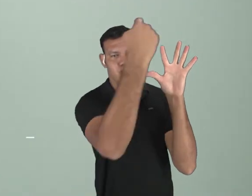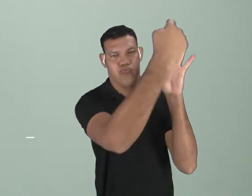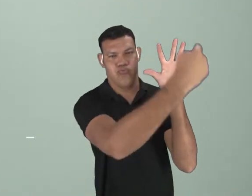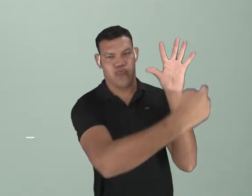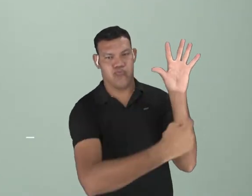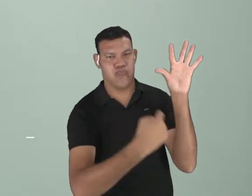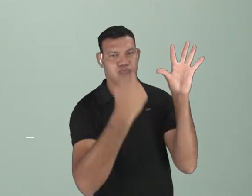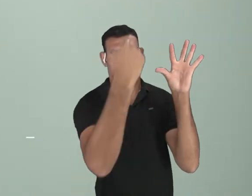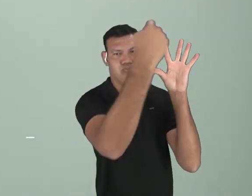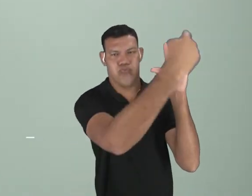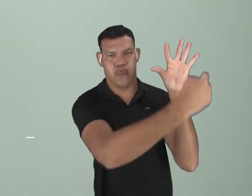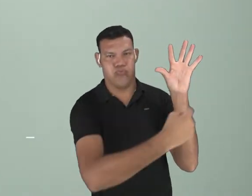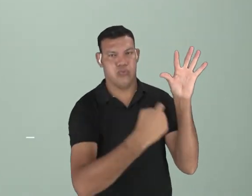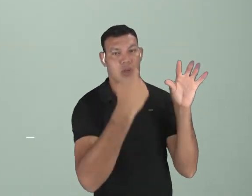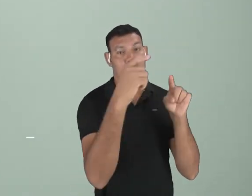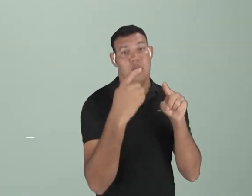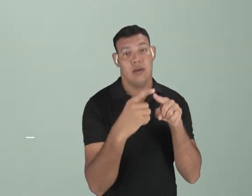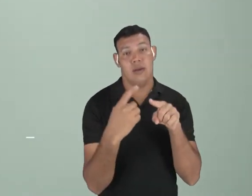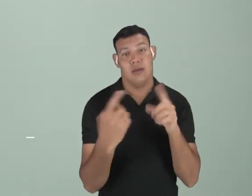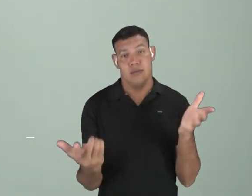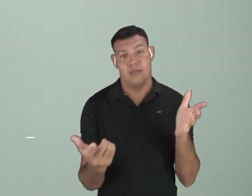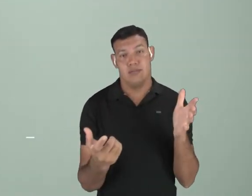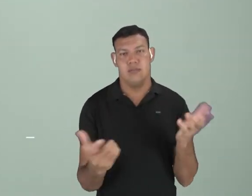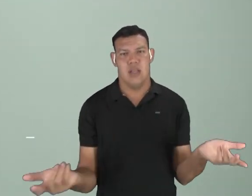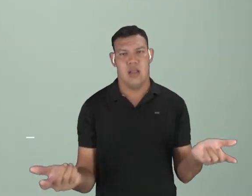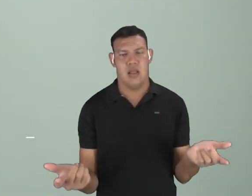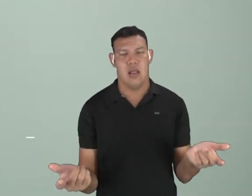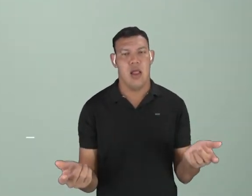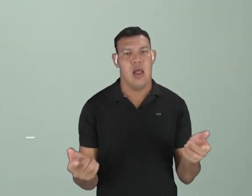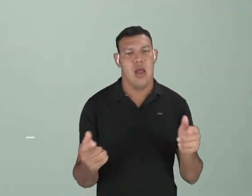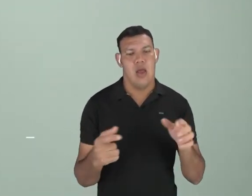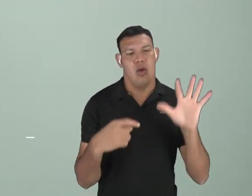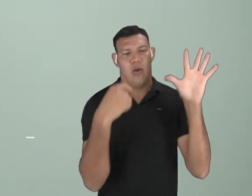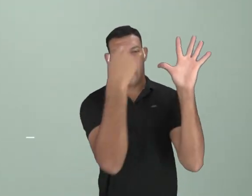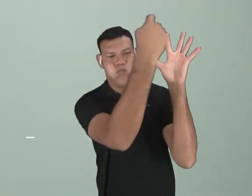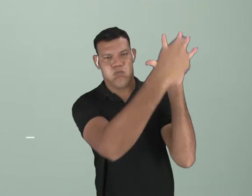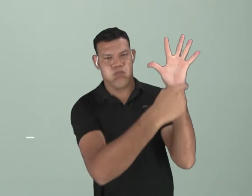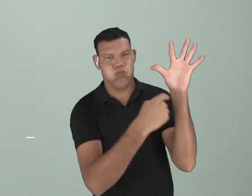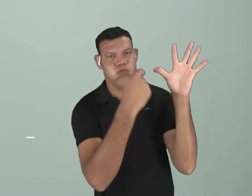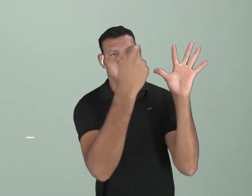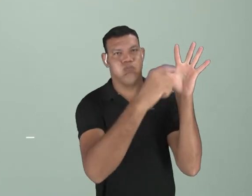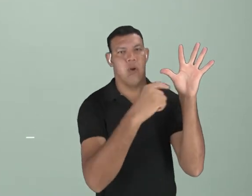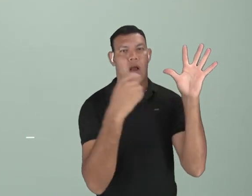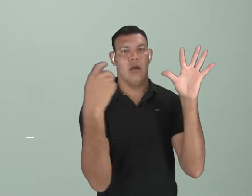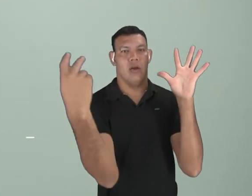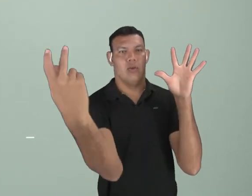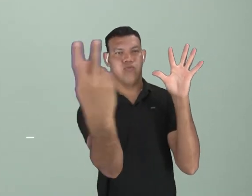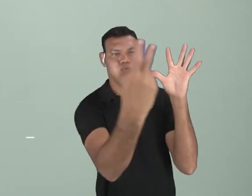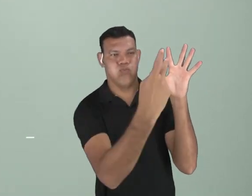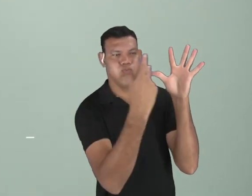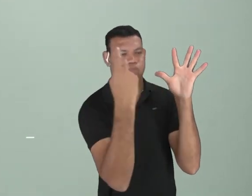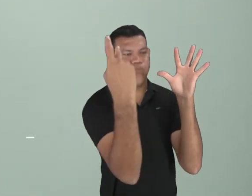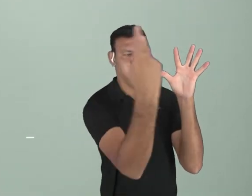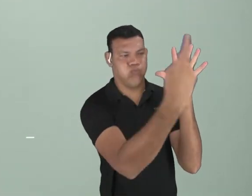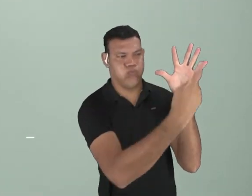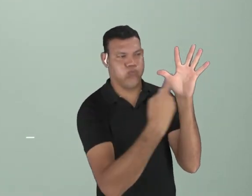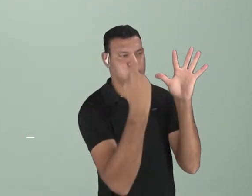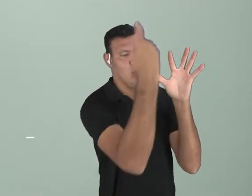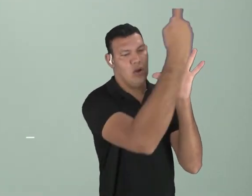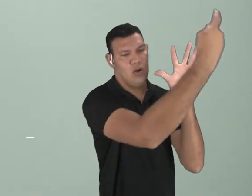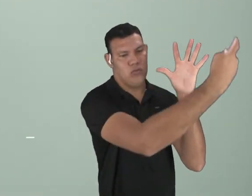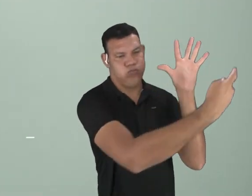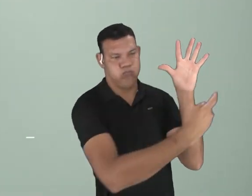energia eólica, durante o processo de produção de energia, ela não lança poluentes na atmosfera, tá? Mas ela